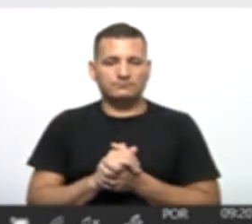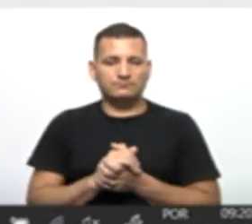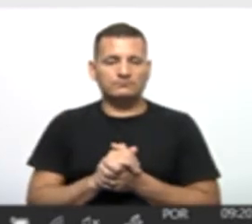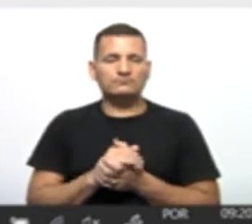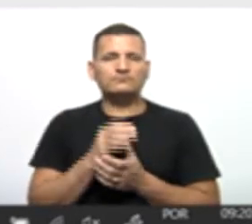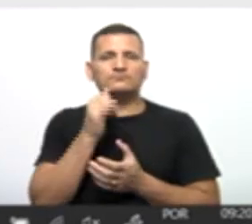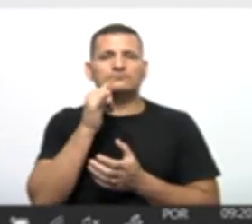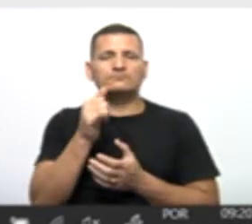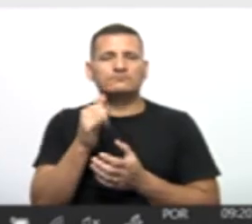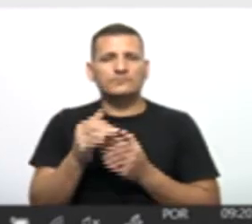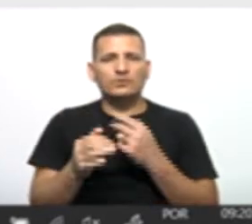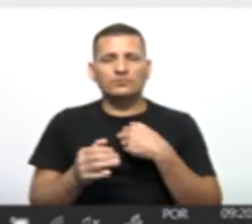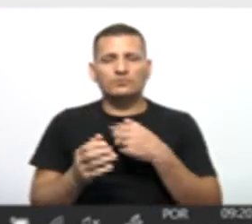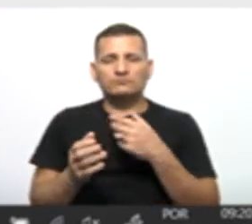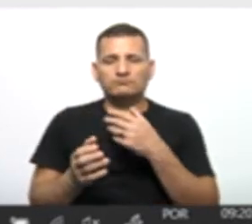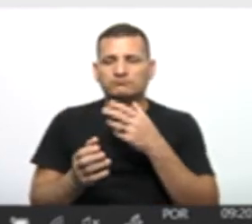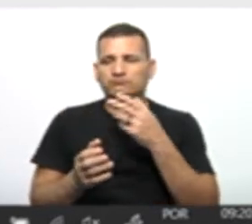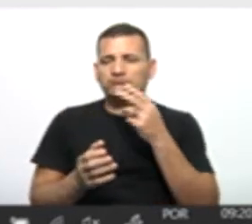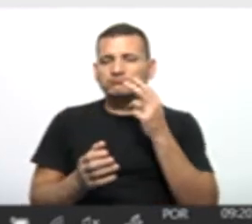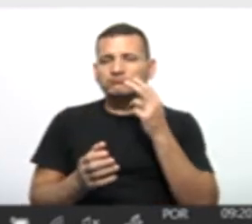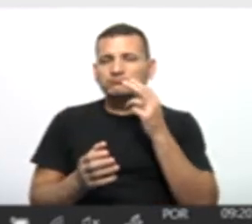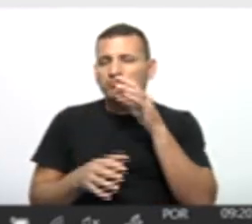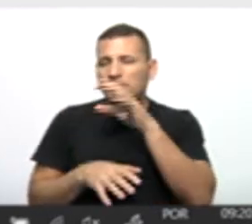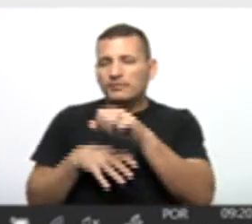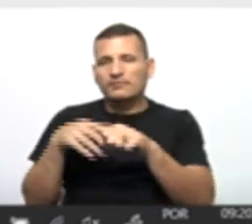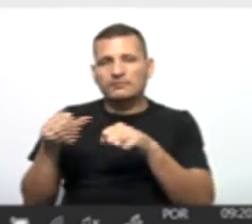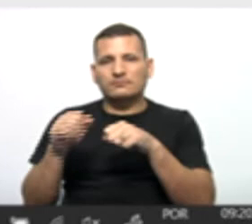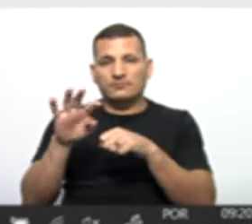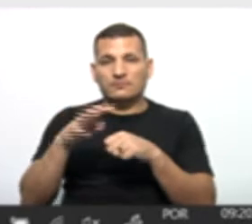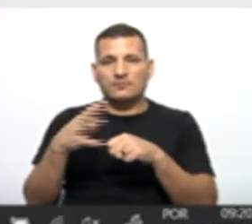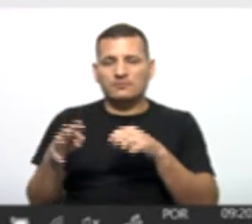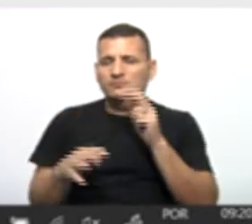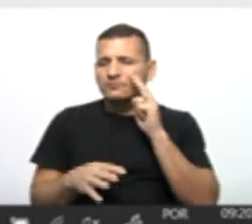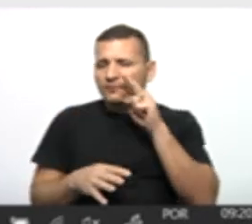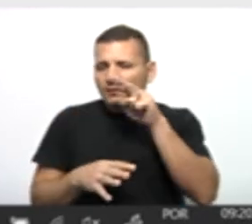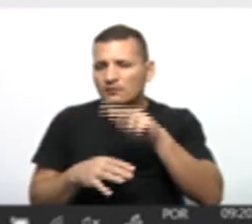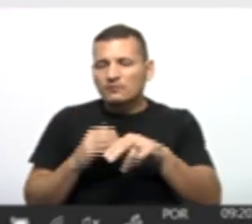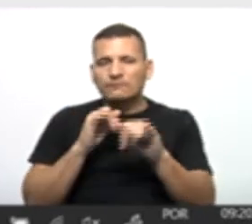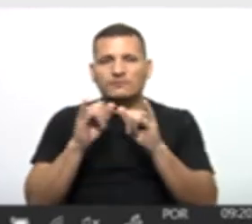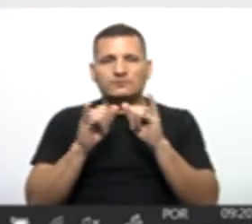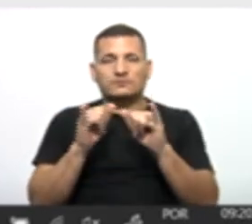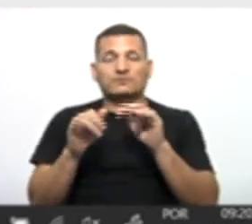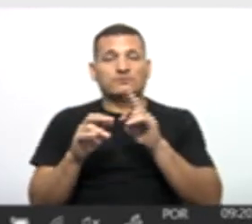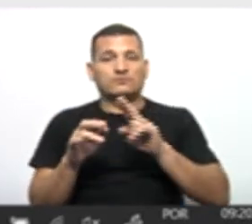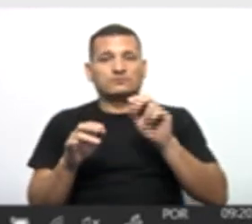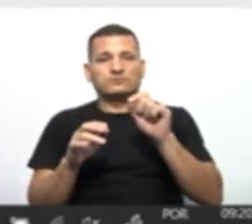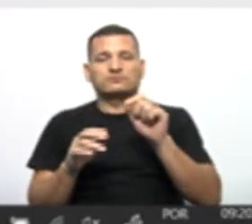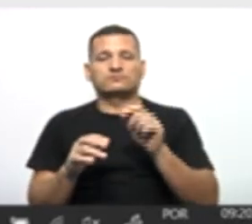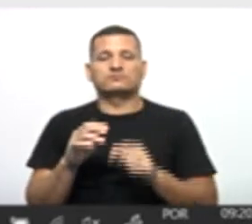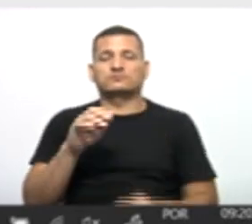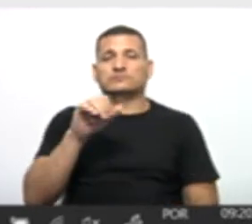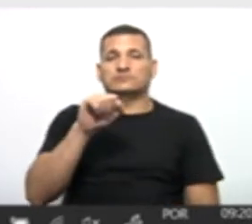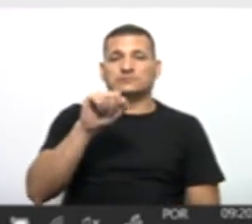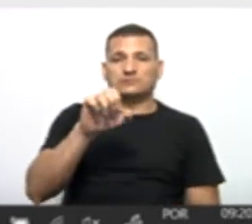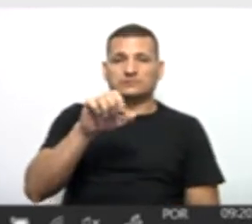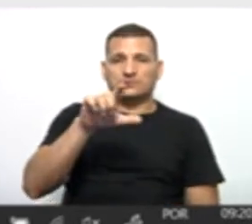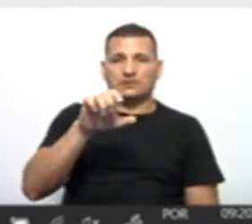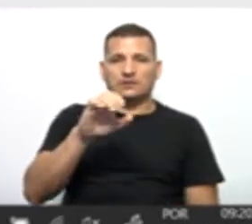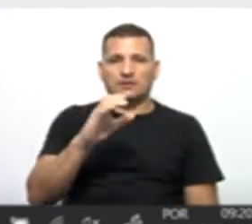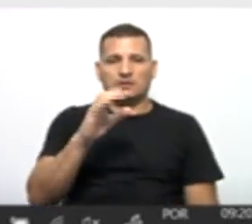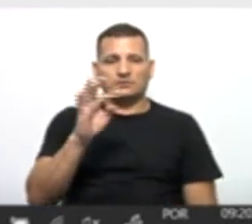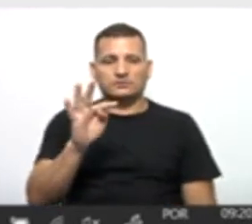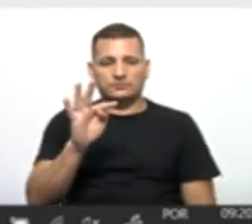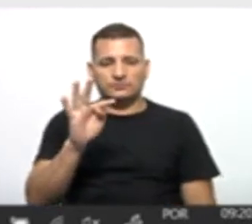eu quiser saber o que existe dentro de uma tabela, eu vou usar o comando select. select, aí eu posso